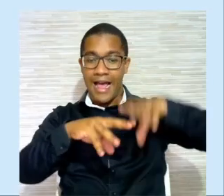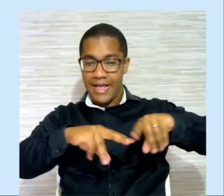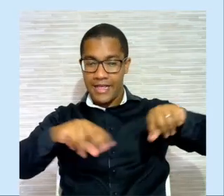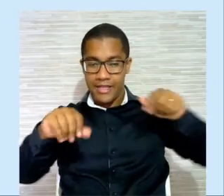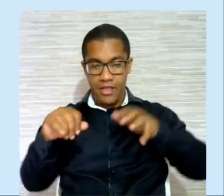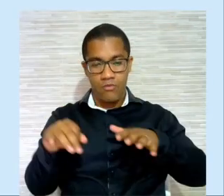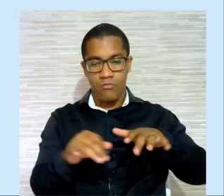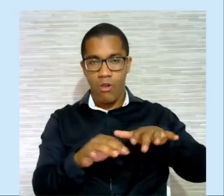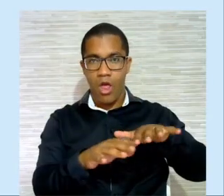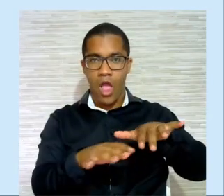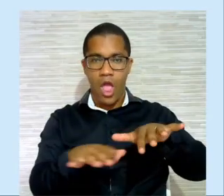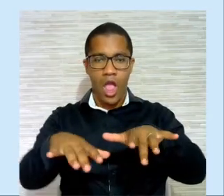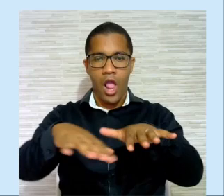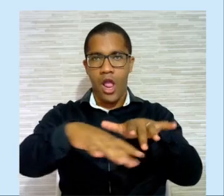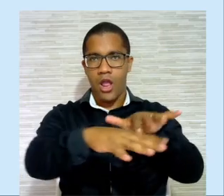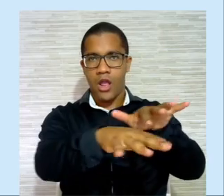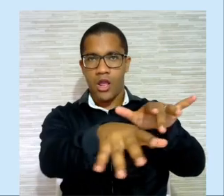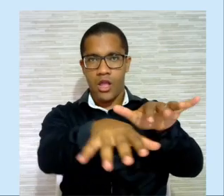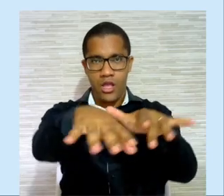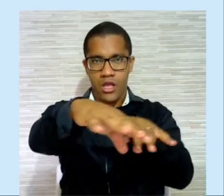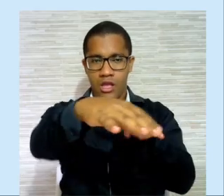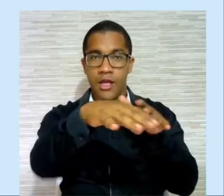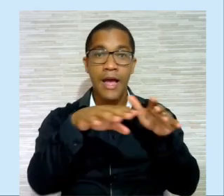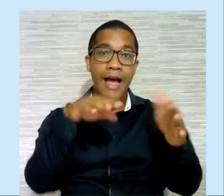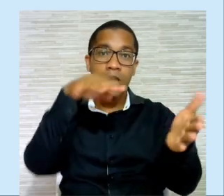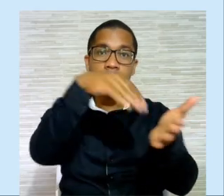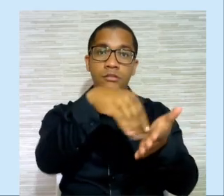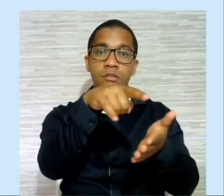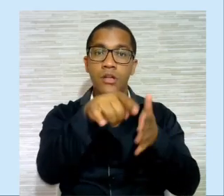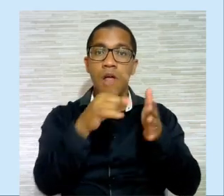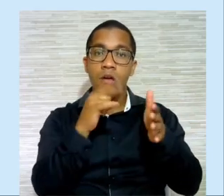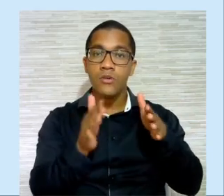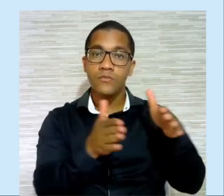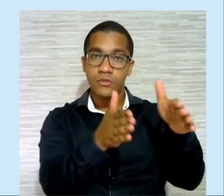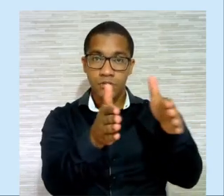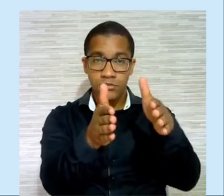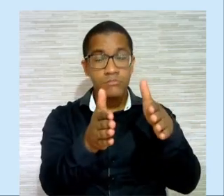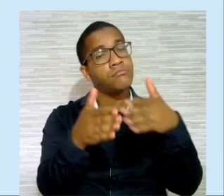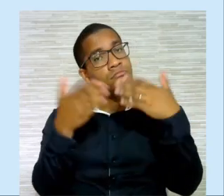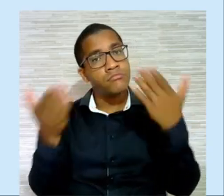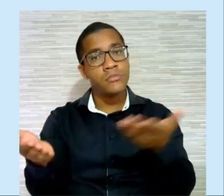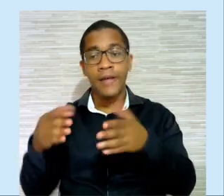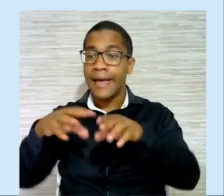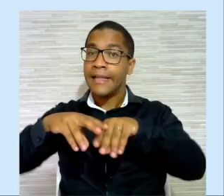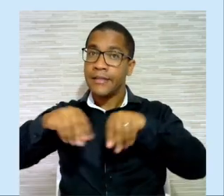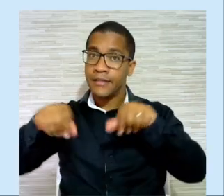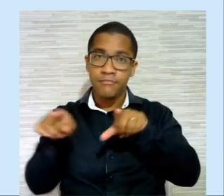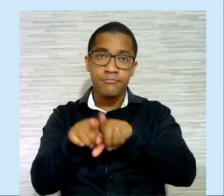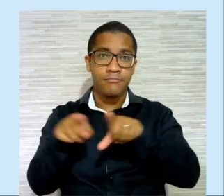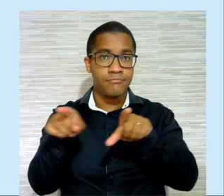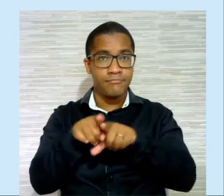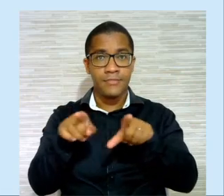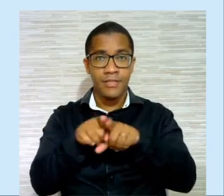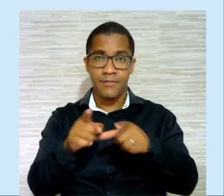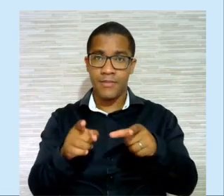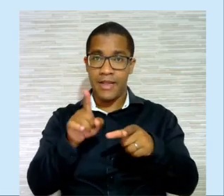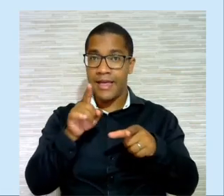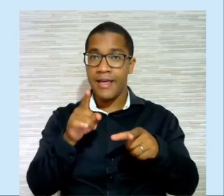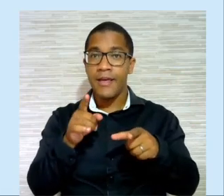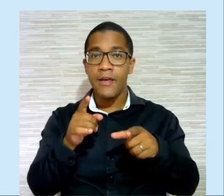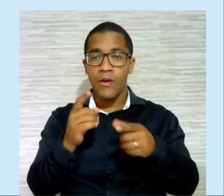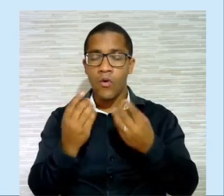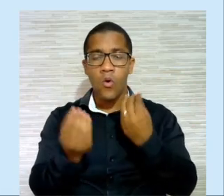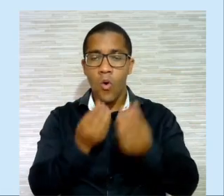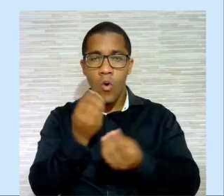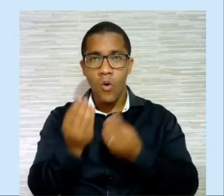direcionadas para rios, né? Por meio do solo. Então, o solo também vai fazer esse mesmo filtro, só que com uma questão química, com os adubos